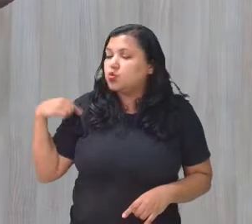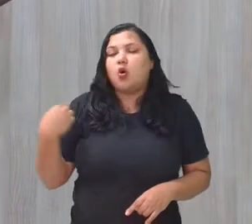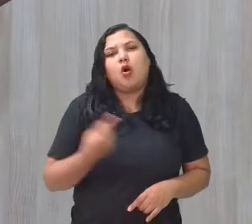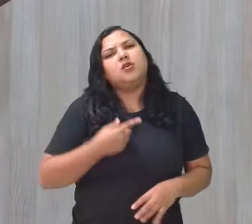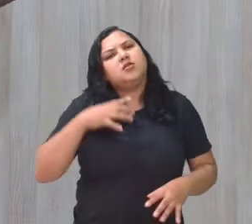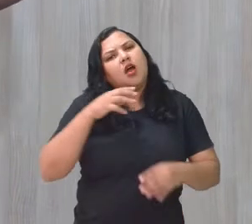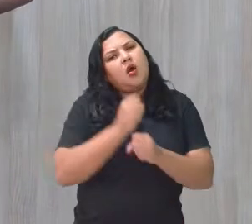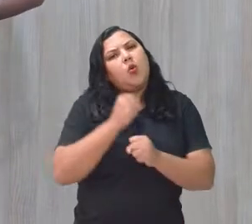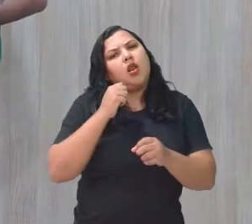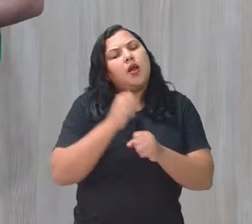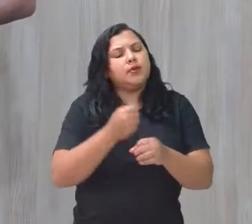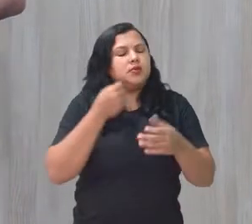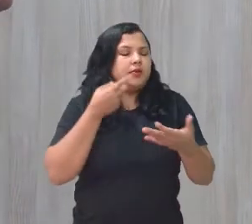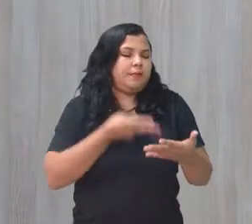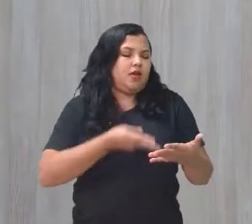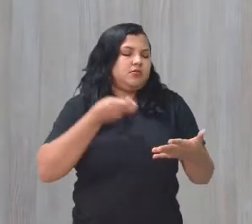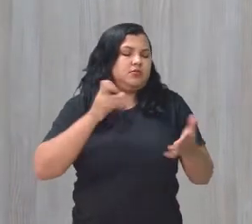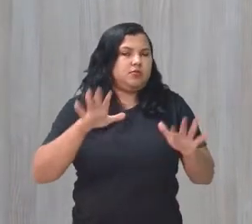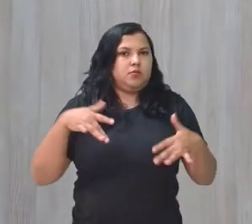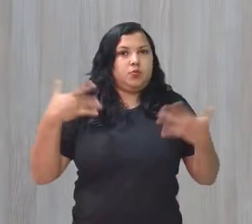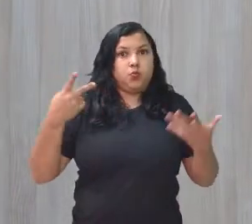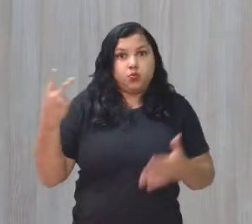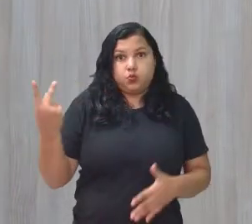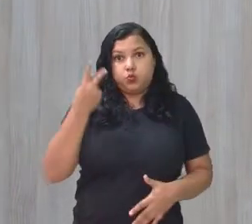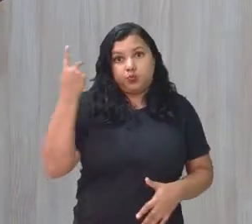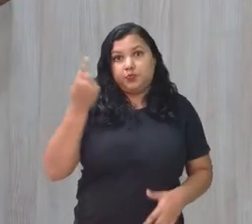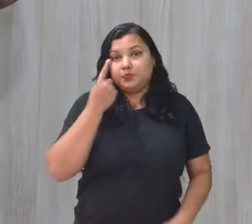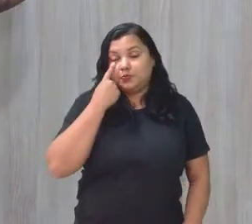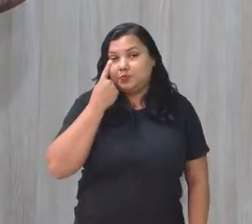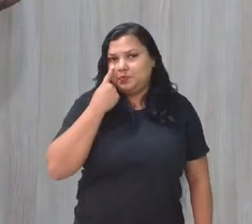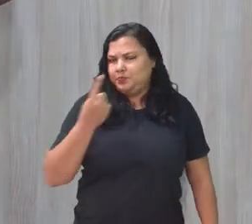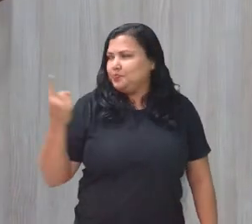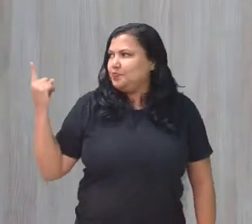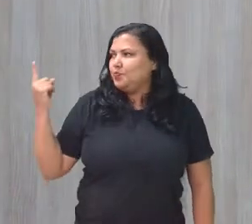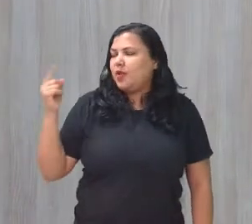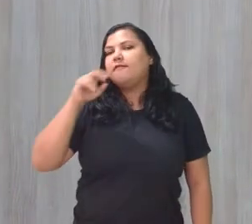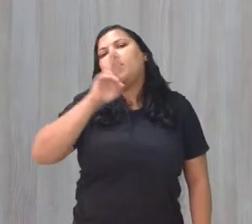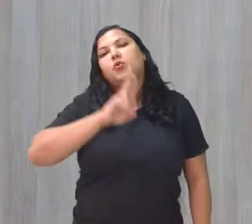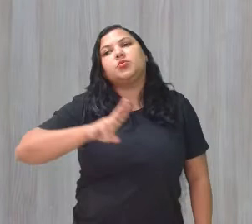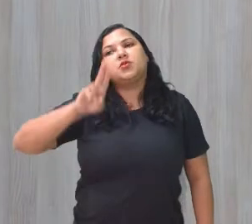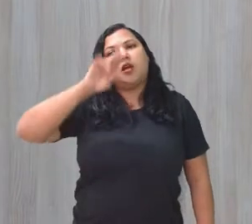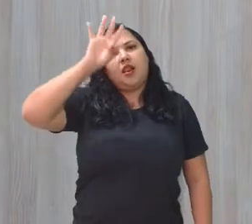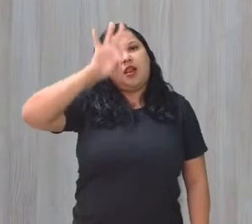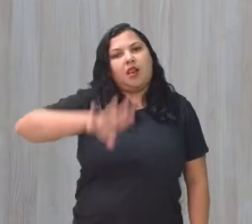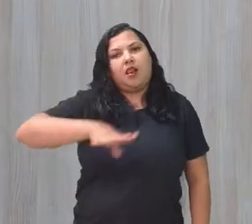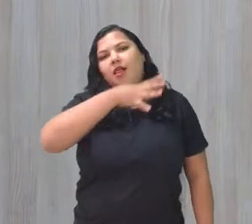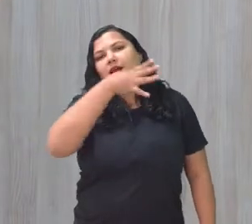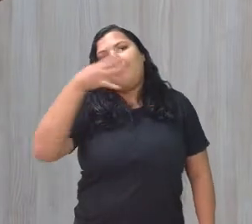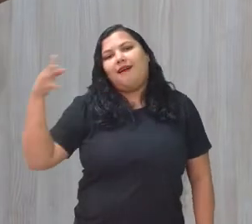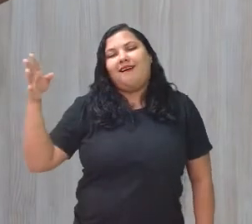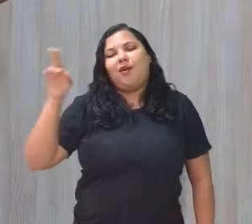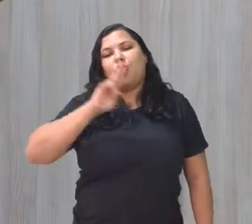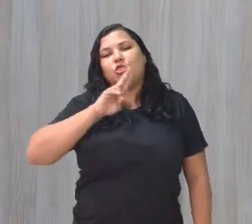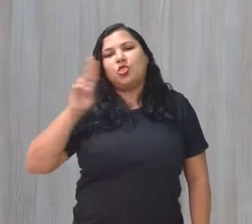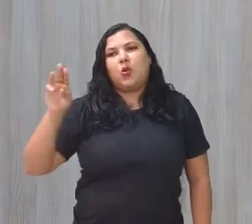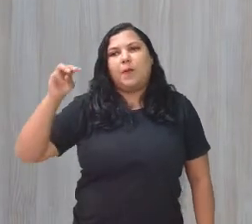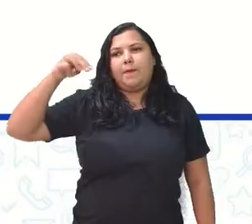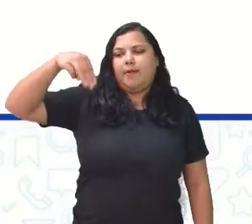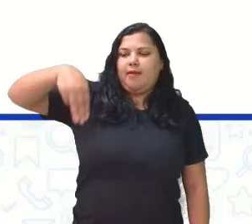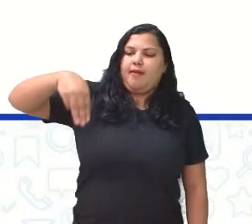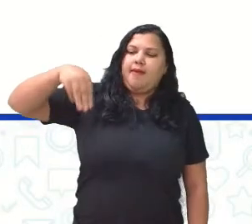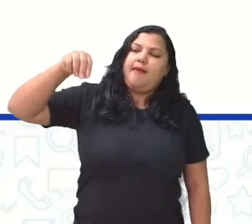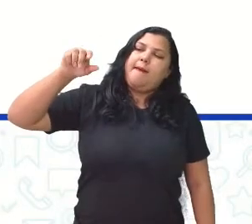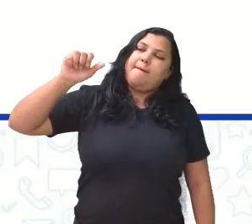esse valor. Então, por exemplo, eu vou usar o que a gente chama na aula de matemática de uma malha, né? No caso assim, uma